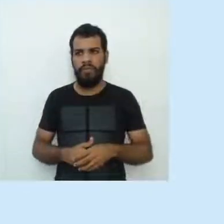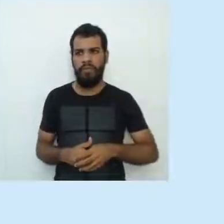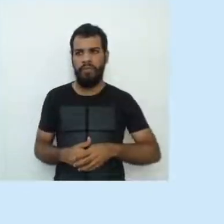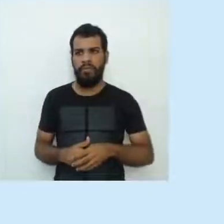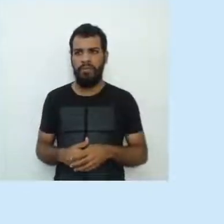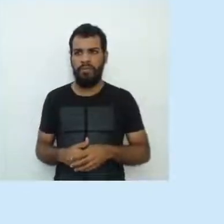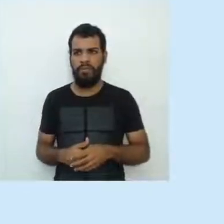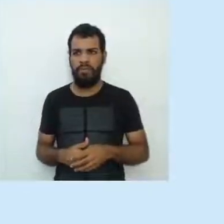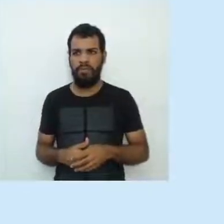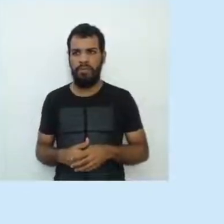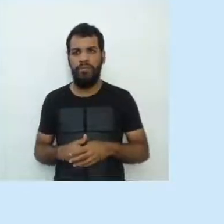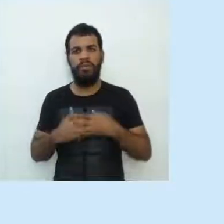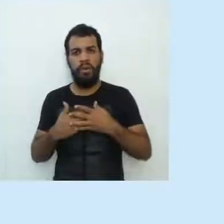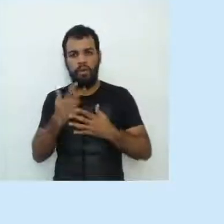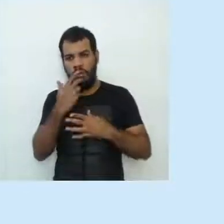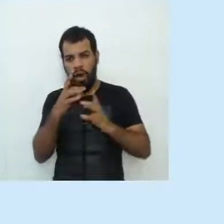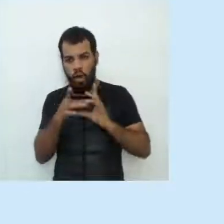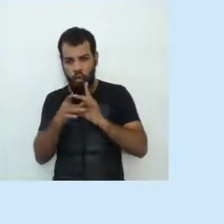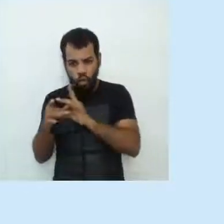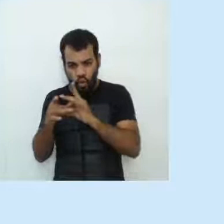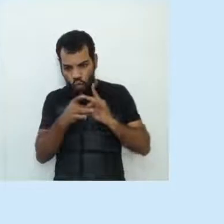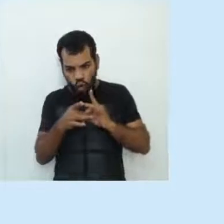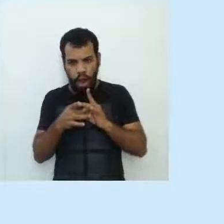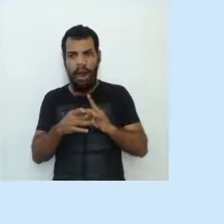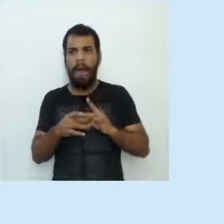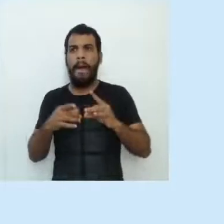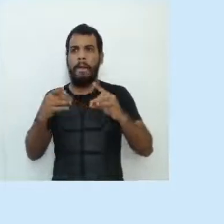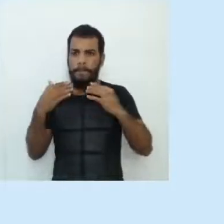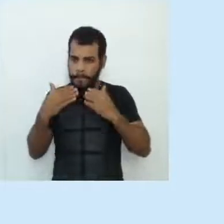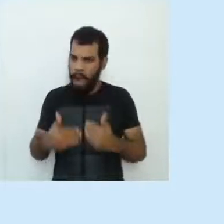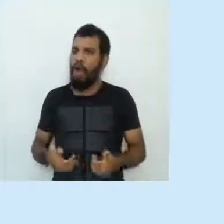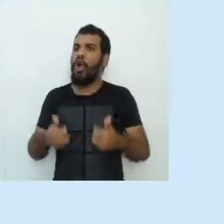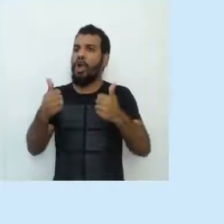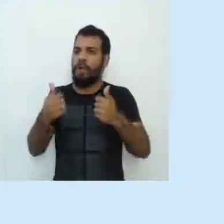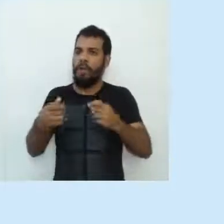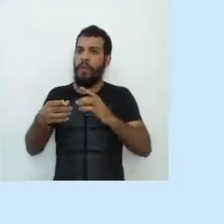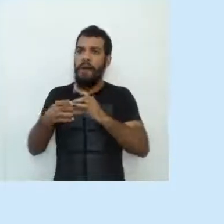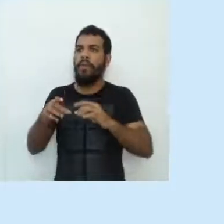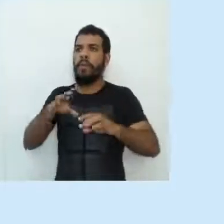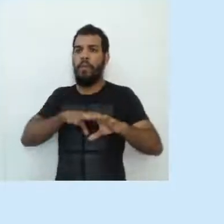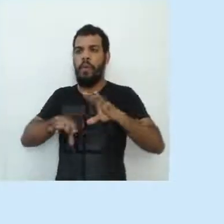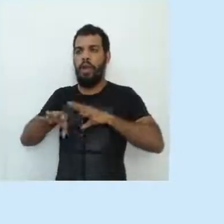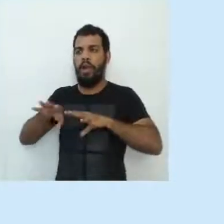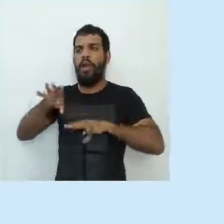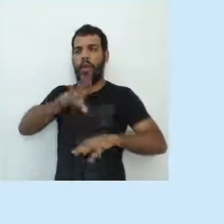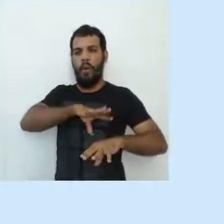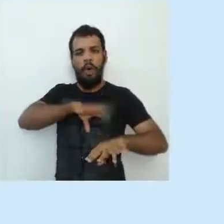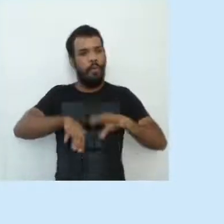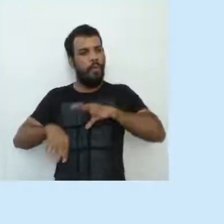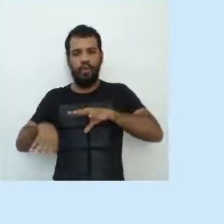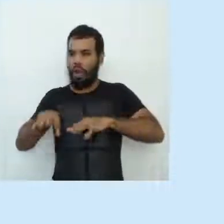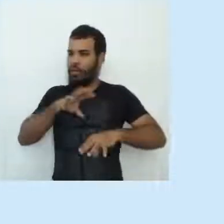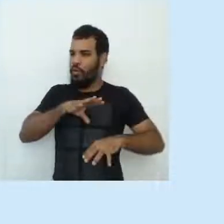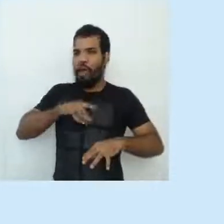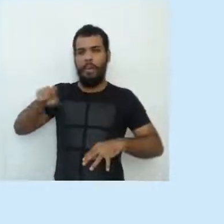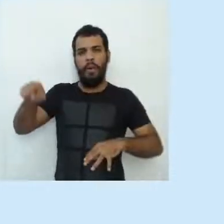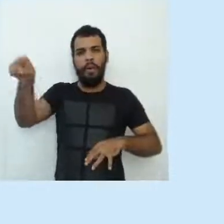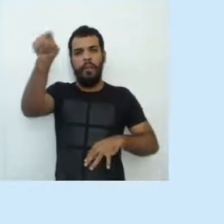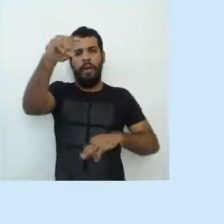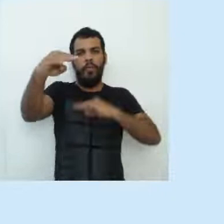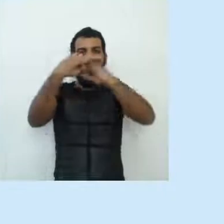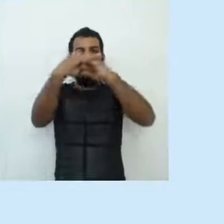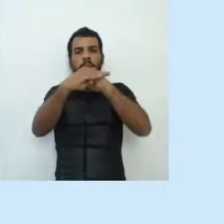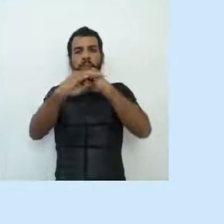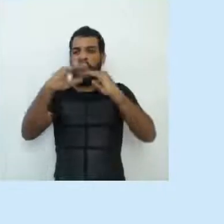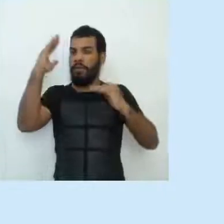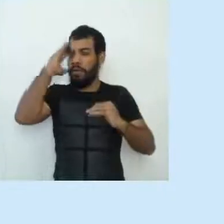gente unifica a escrita, recorrendo aí à adaptação dessas normas. A gente